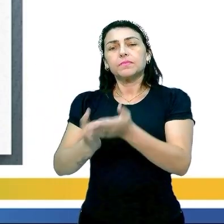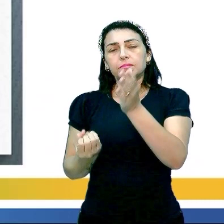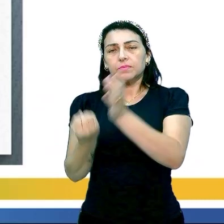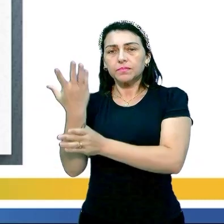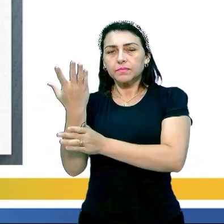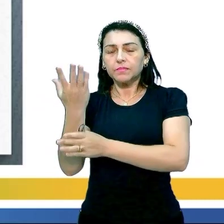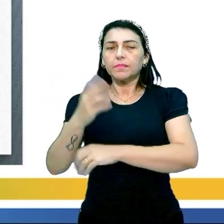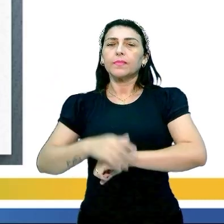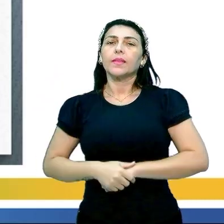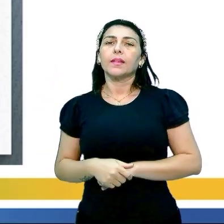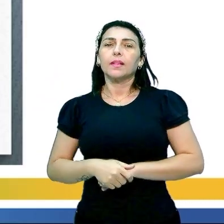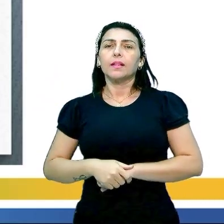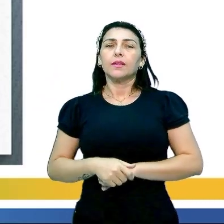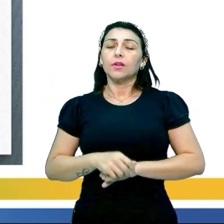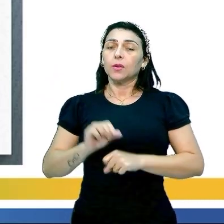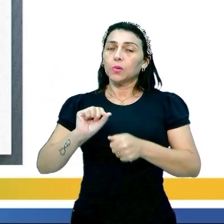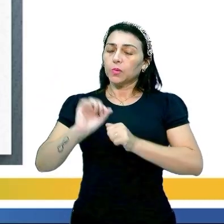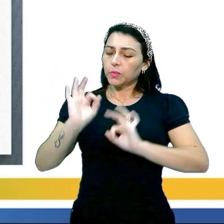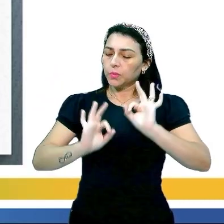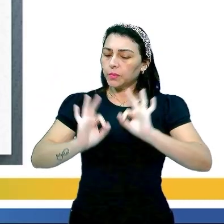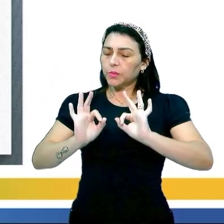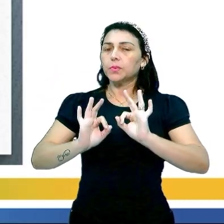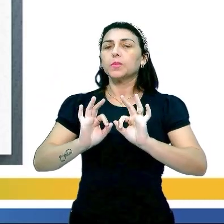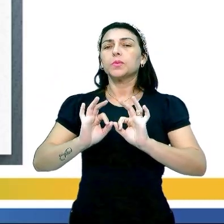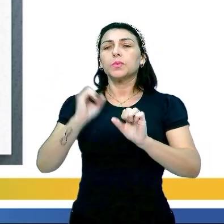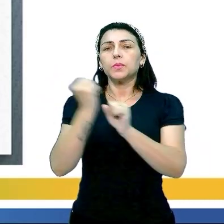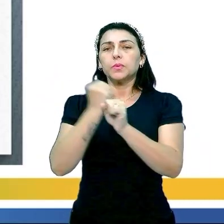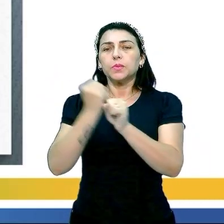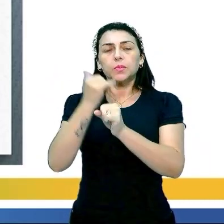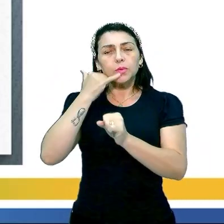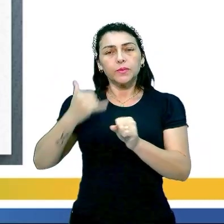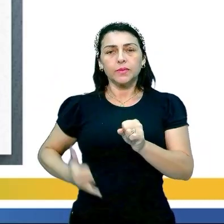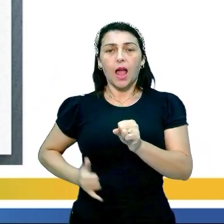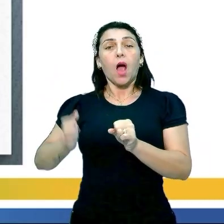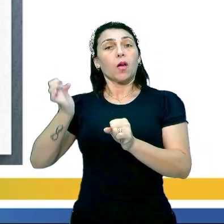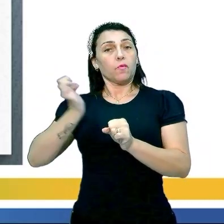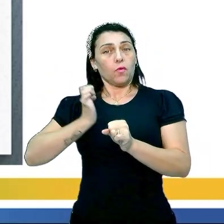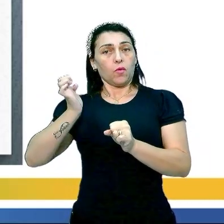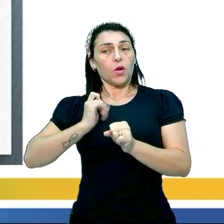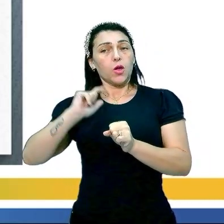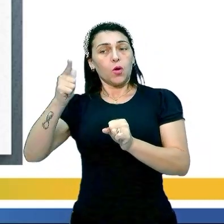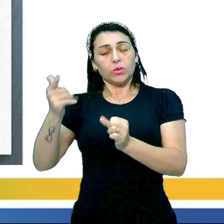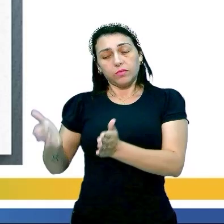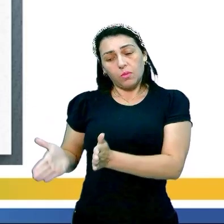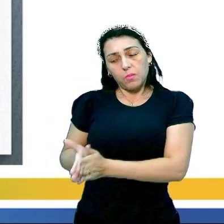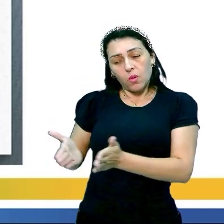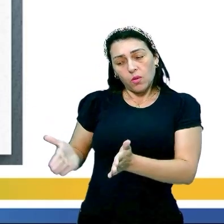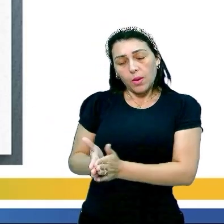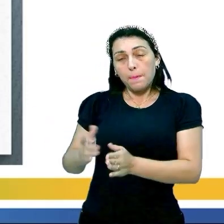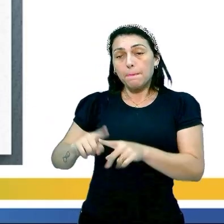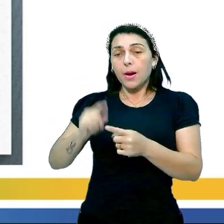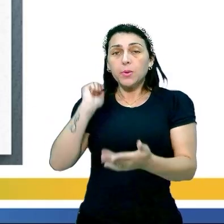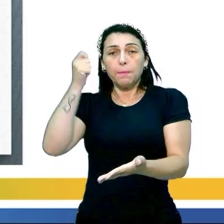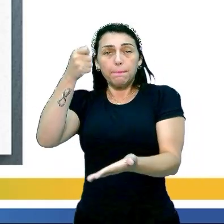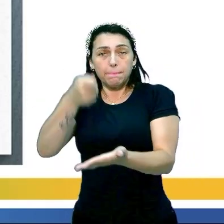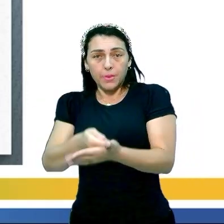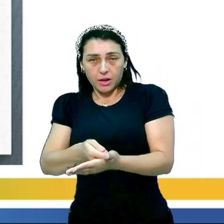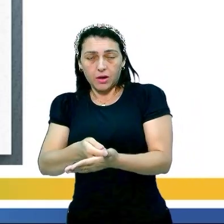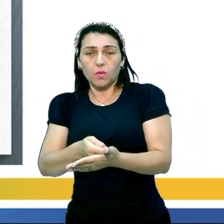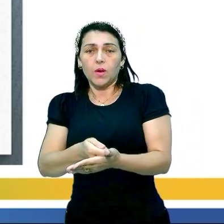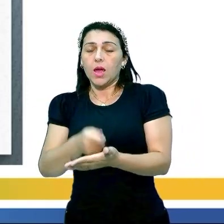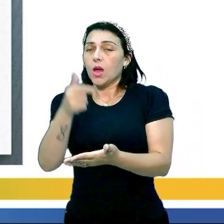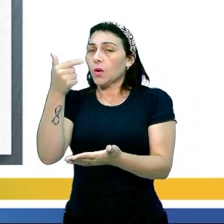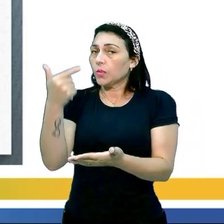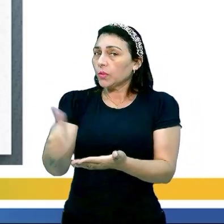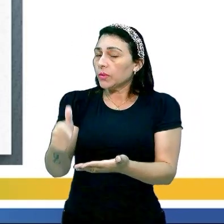Ou seja, no fabrico do meu celular, alguém ficou rico e alguém ficou pobre. Mas quando eu pago por ele, eu